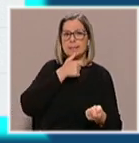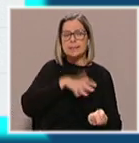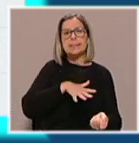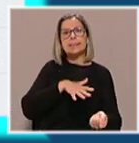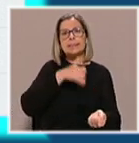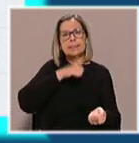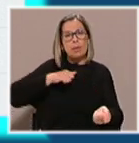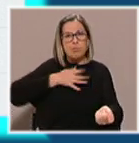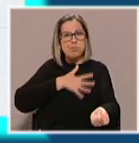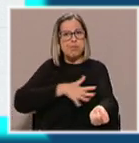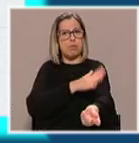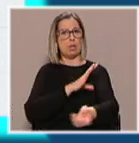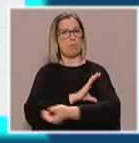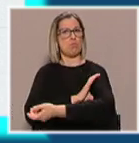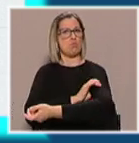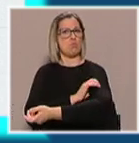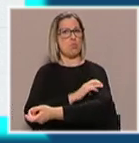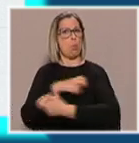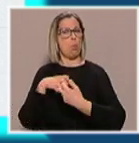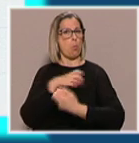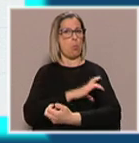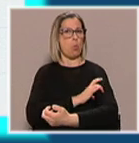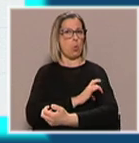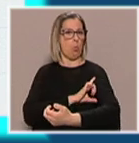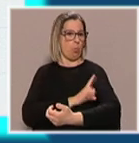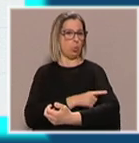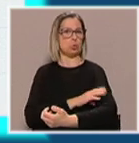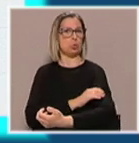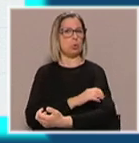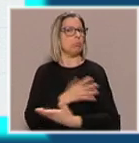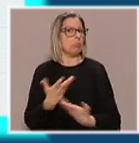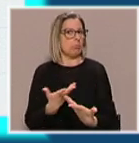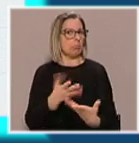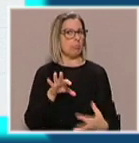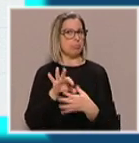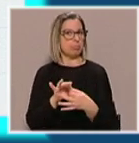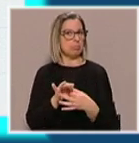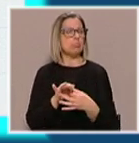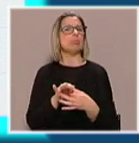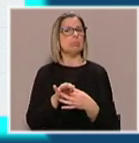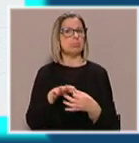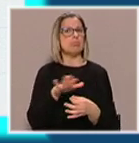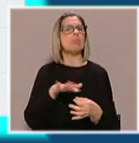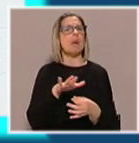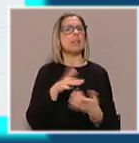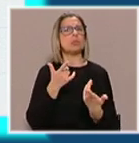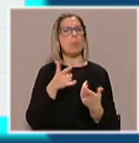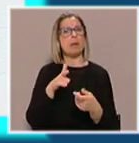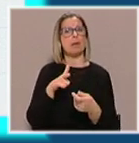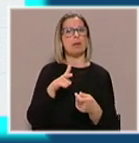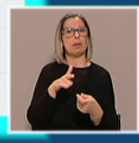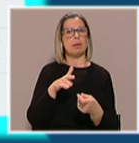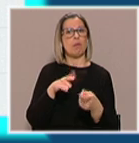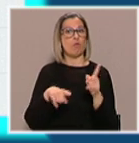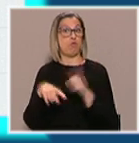dos músculos? Então, quando falamos na irrigação sanguínea dos músculos, associamos mais a uma situação